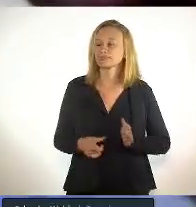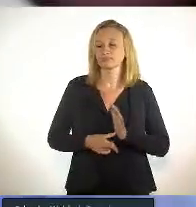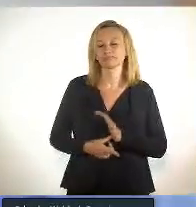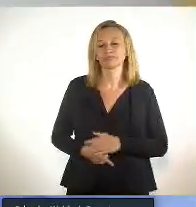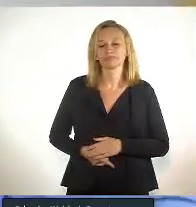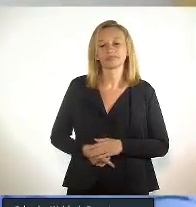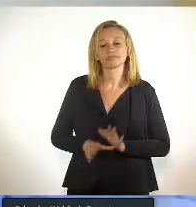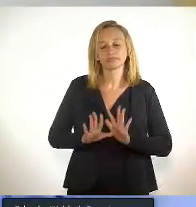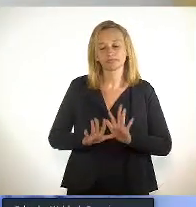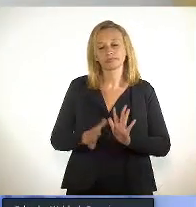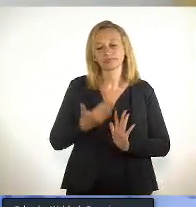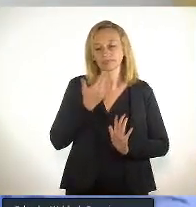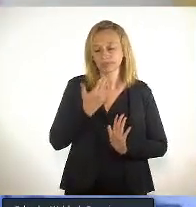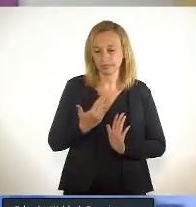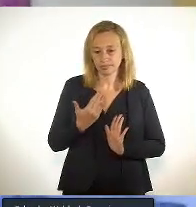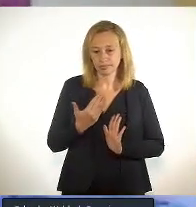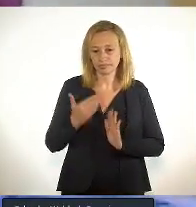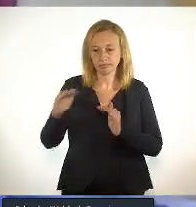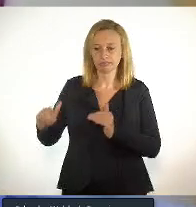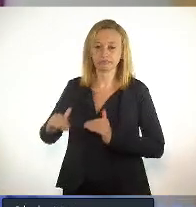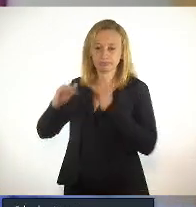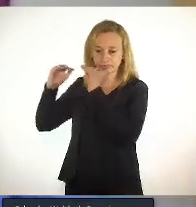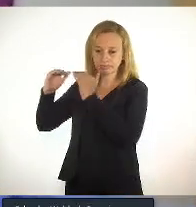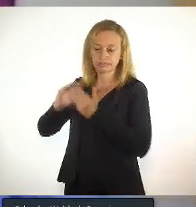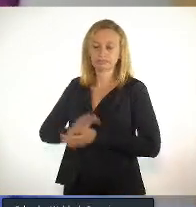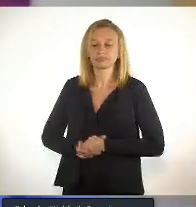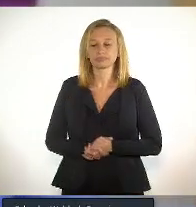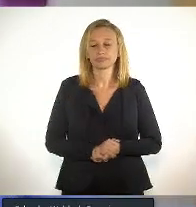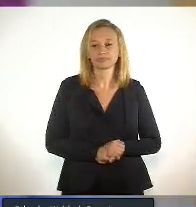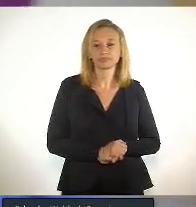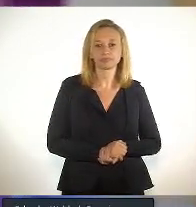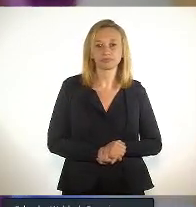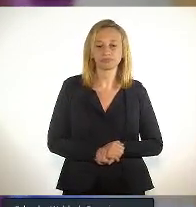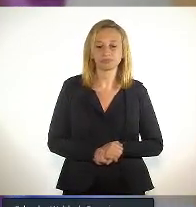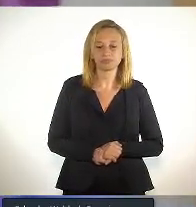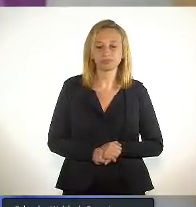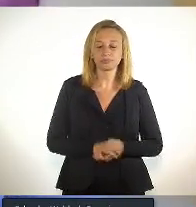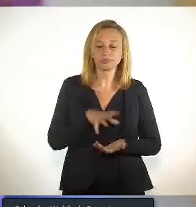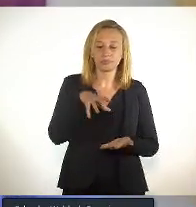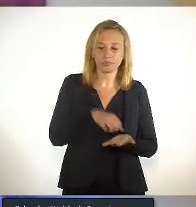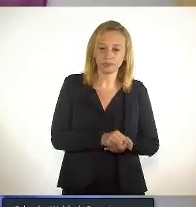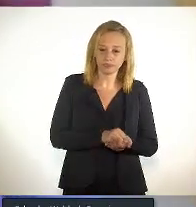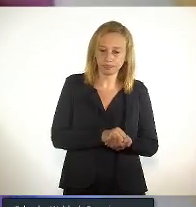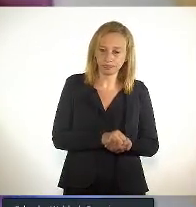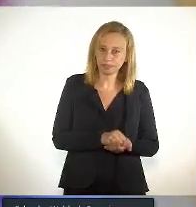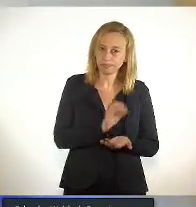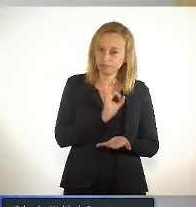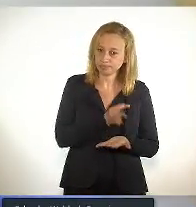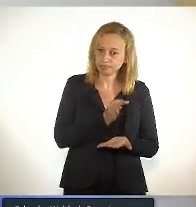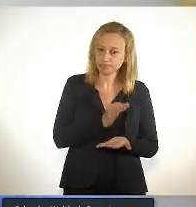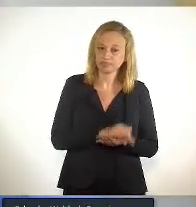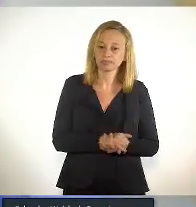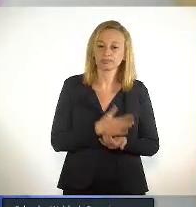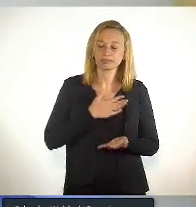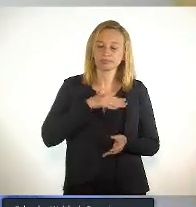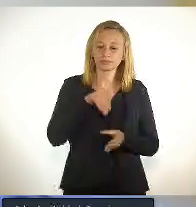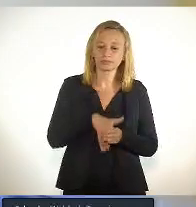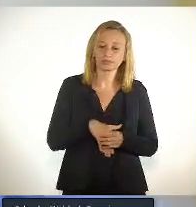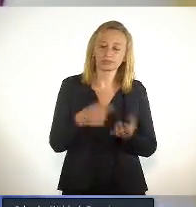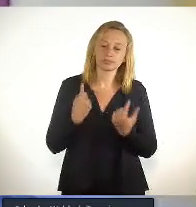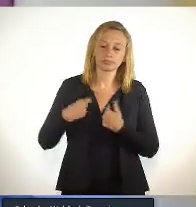nada, eu queria solicitar a Vossa Excelência que registrasse, que ficasse consignado o meu